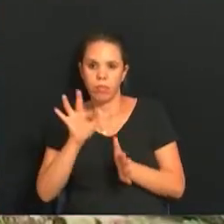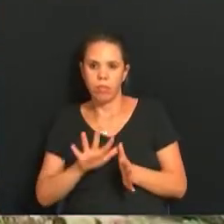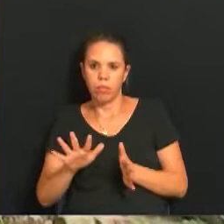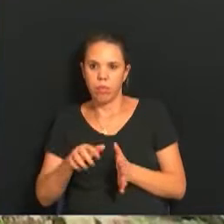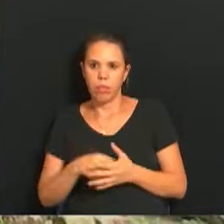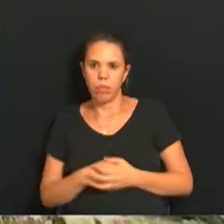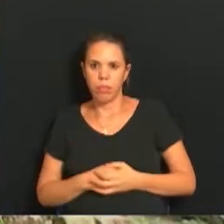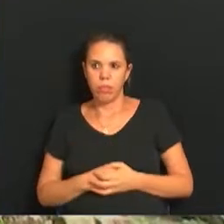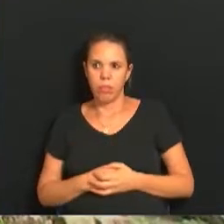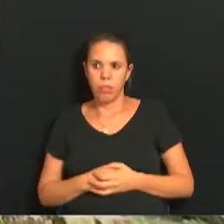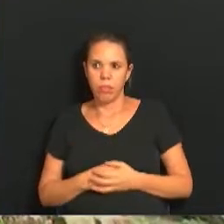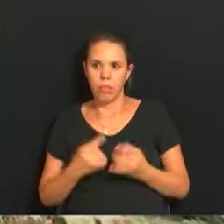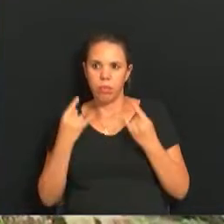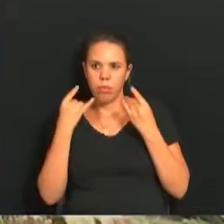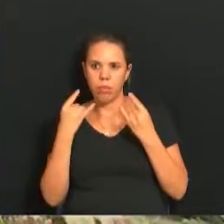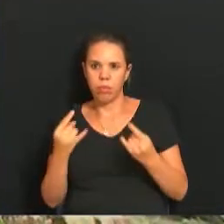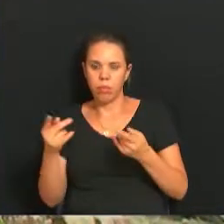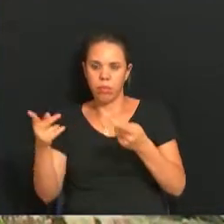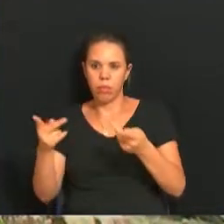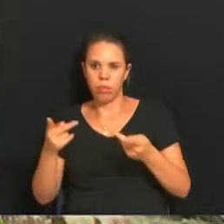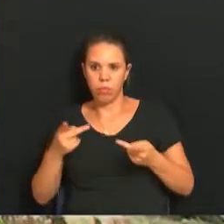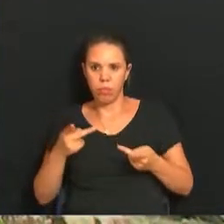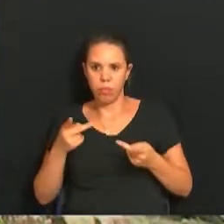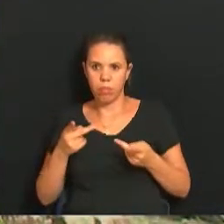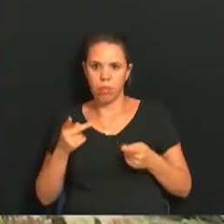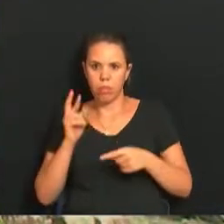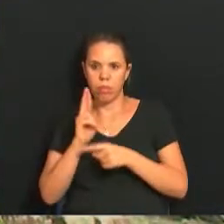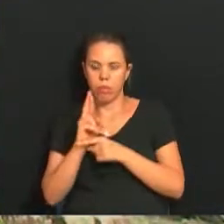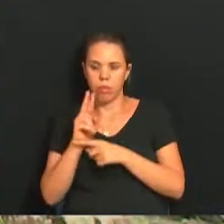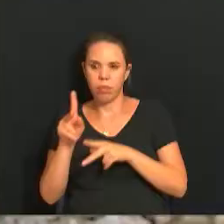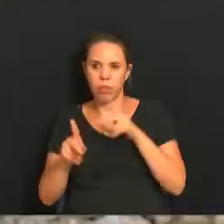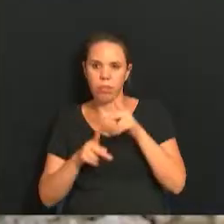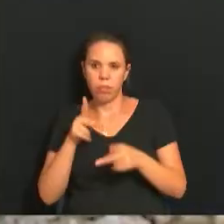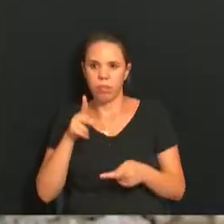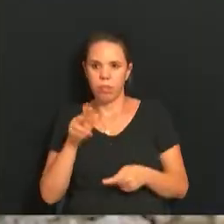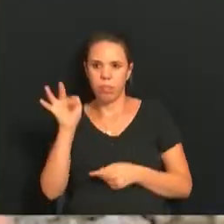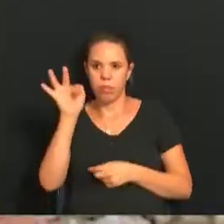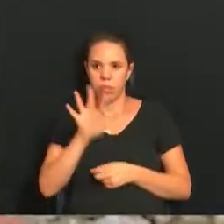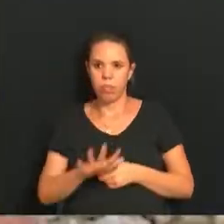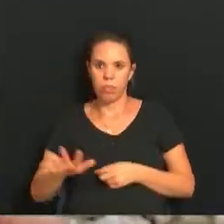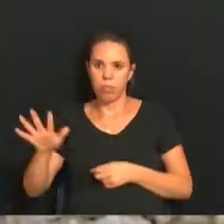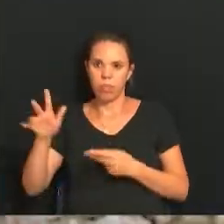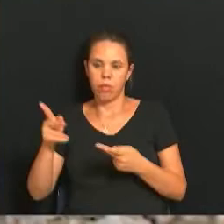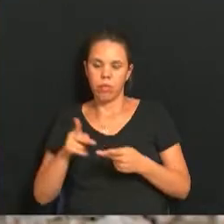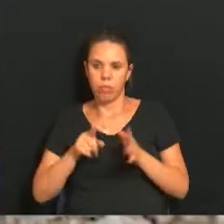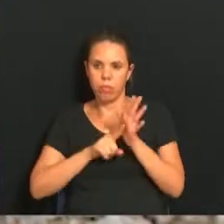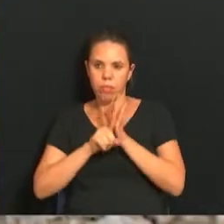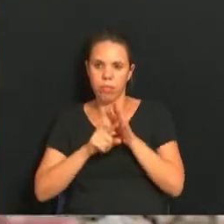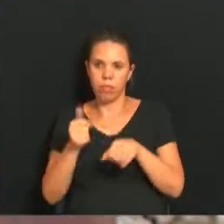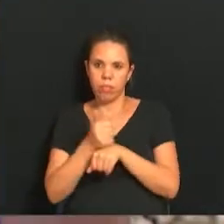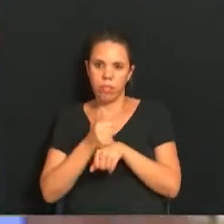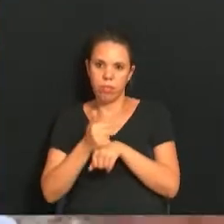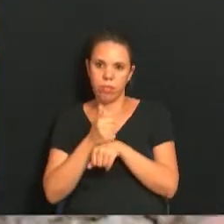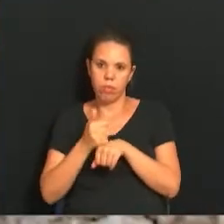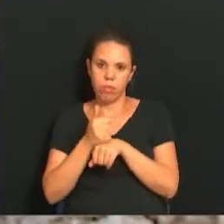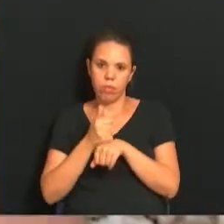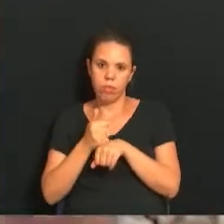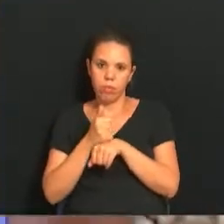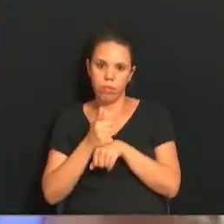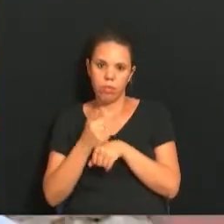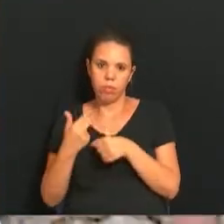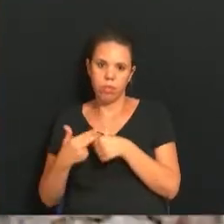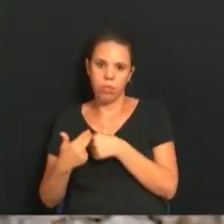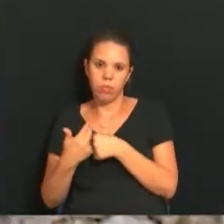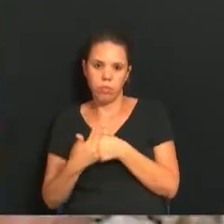município. Atraindo, chamando, inclusive, representações das universidades, né? Nós temos pesquisadores, seja na